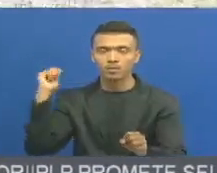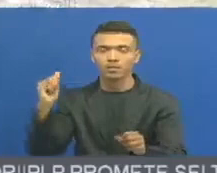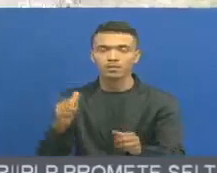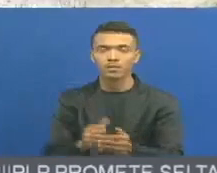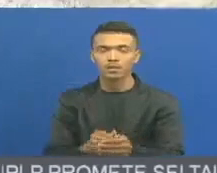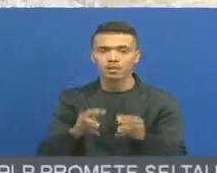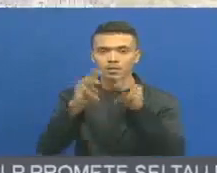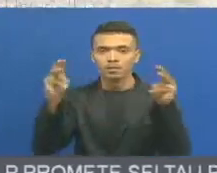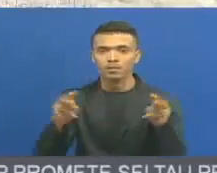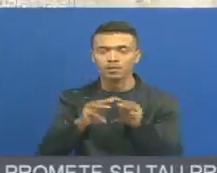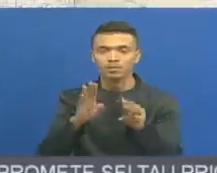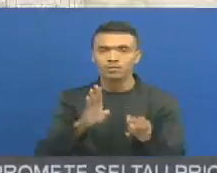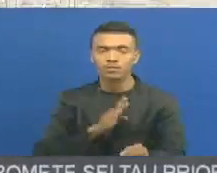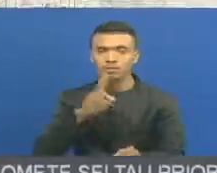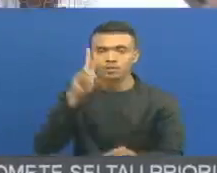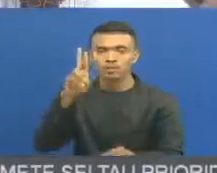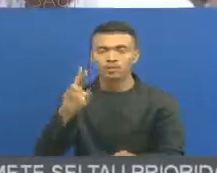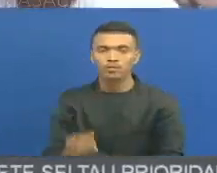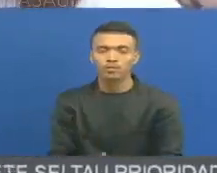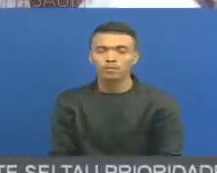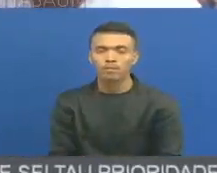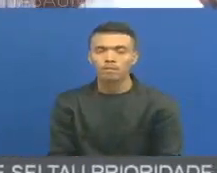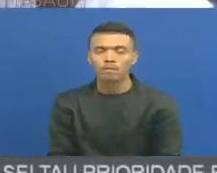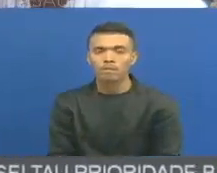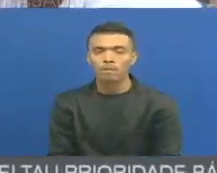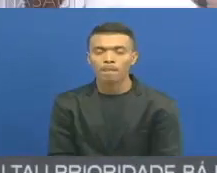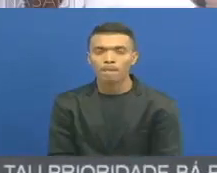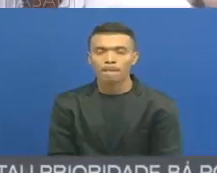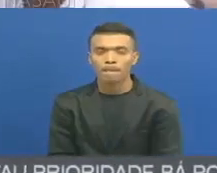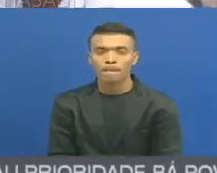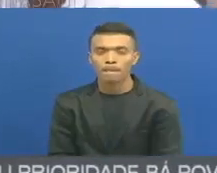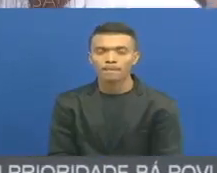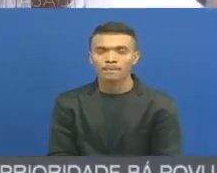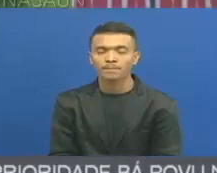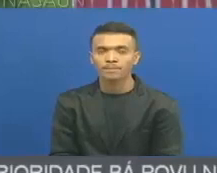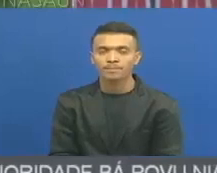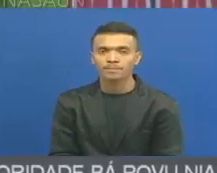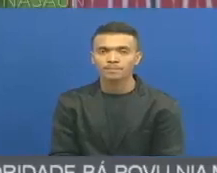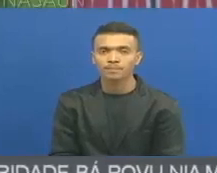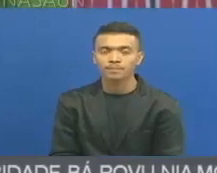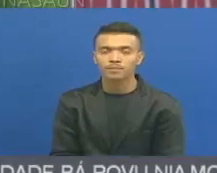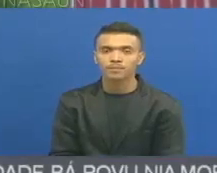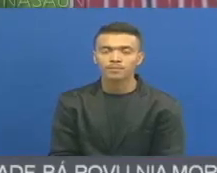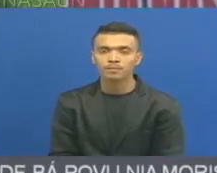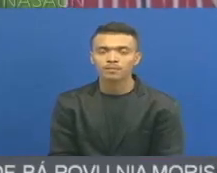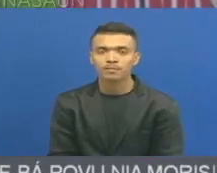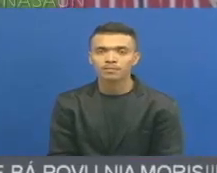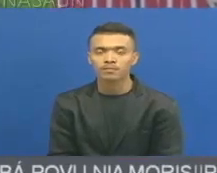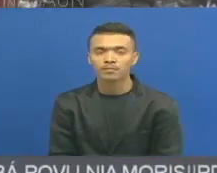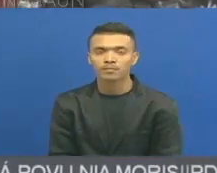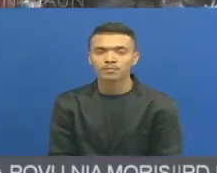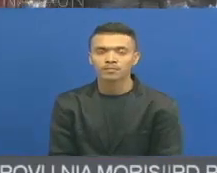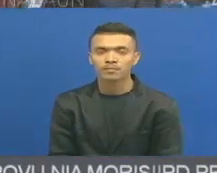kaibada municipio Baucau. Husi Venilale municipio Baucau Amaro Ornai Judas Magno hato reportazen